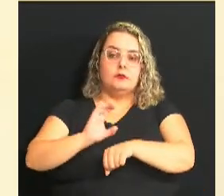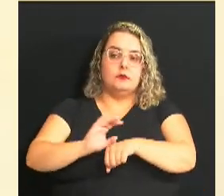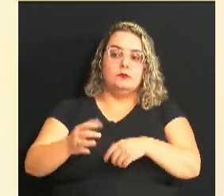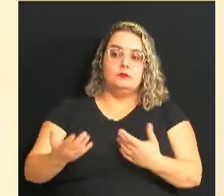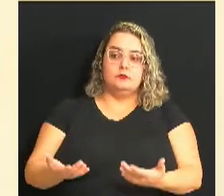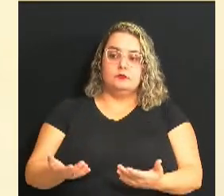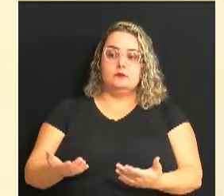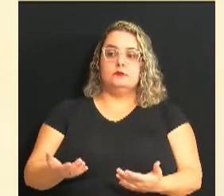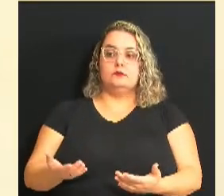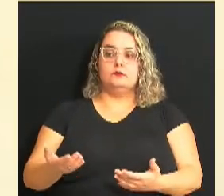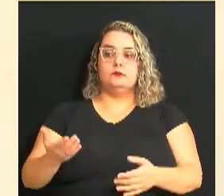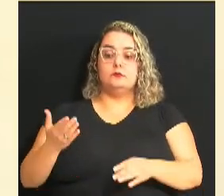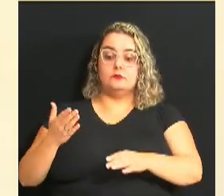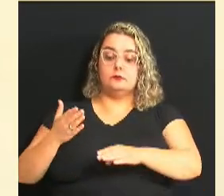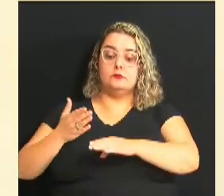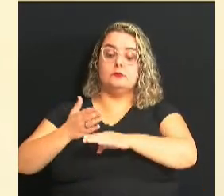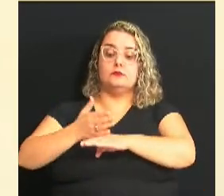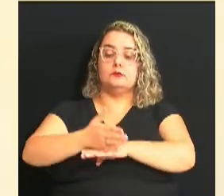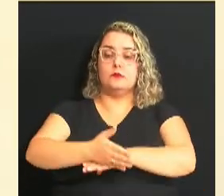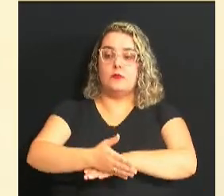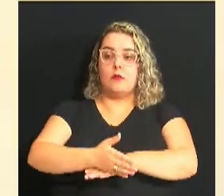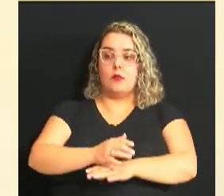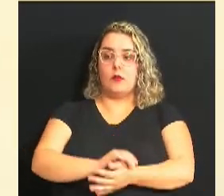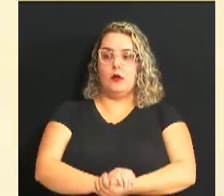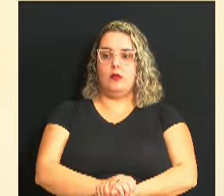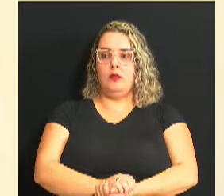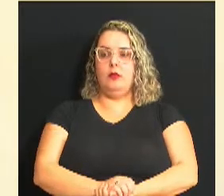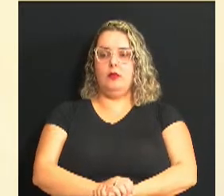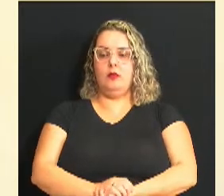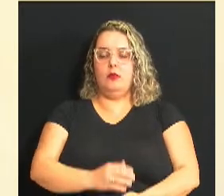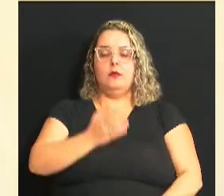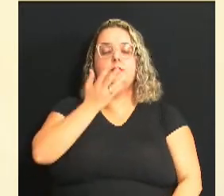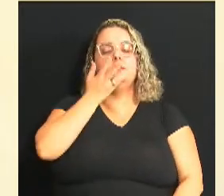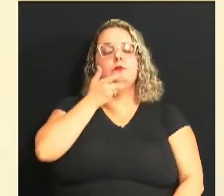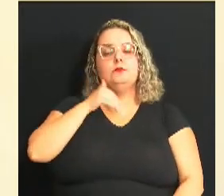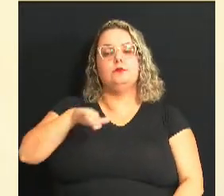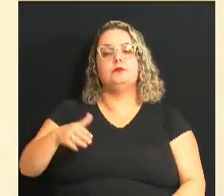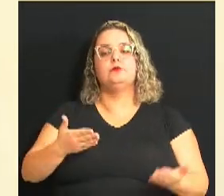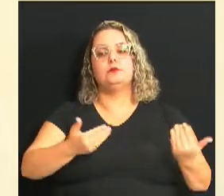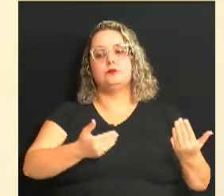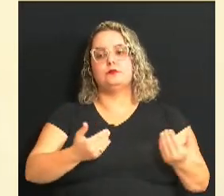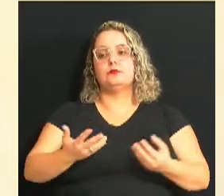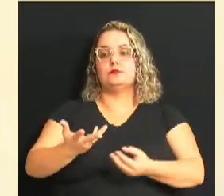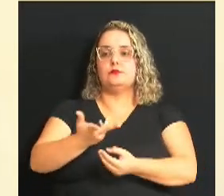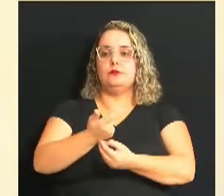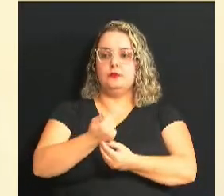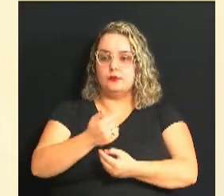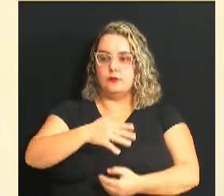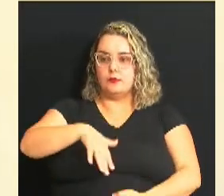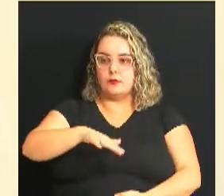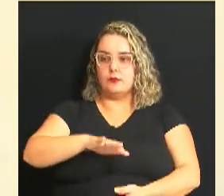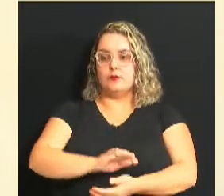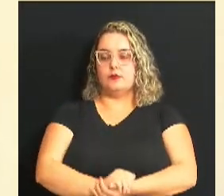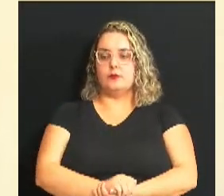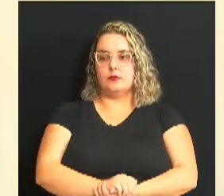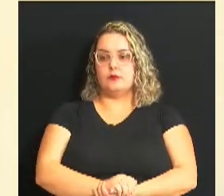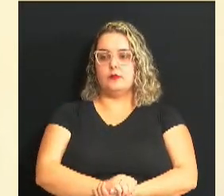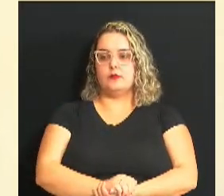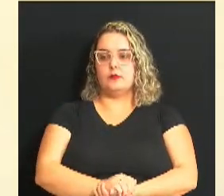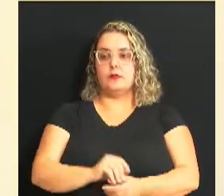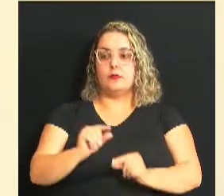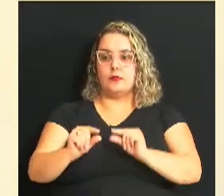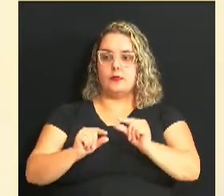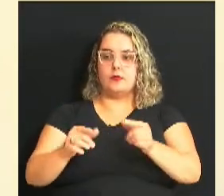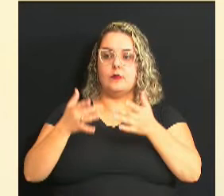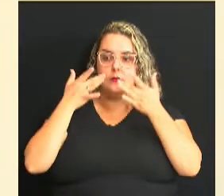a entrada da criança, do jovem, no campo cultural, no campo das artes. É muito por esses pequenos teatros